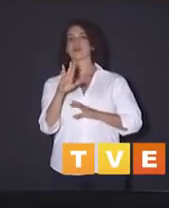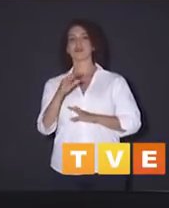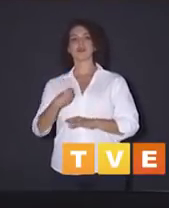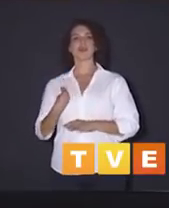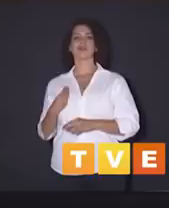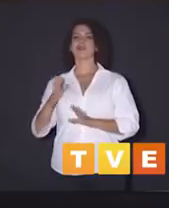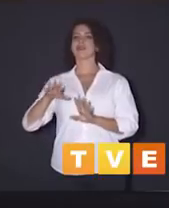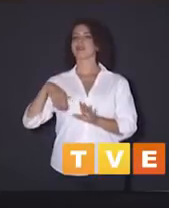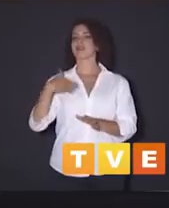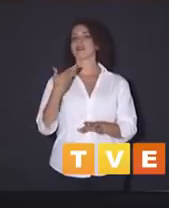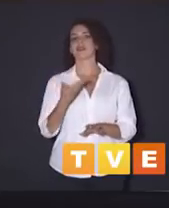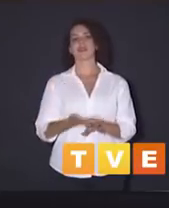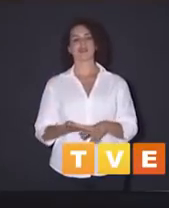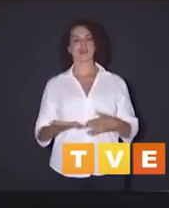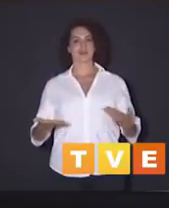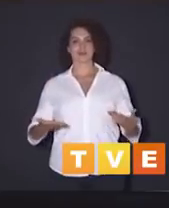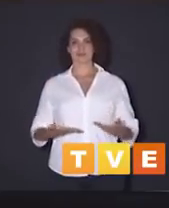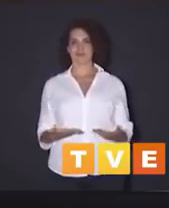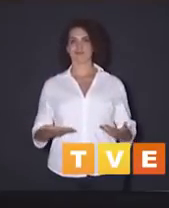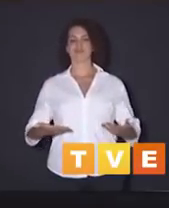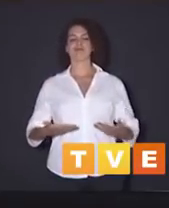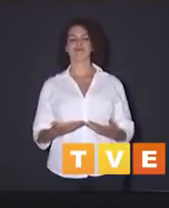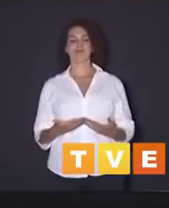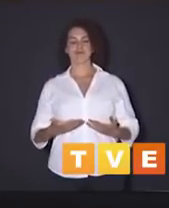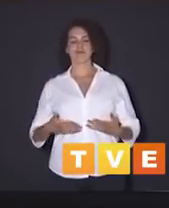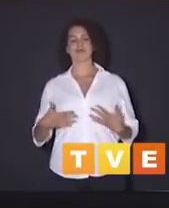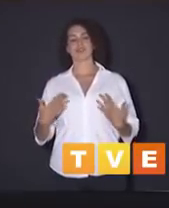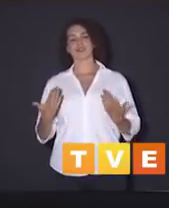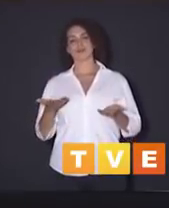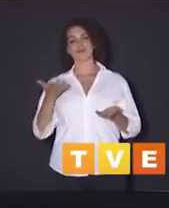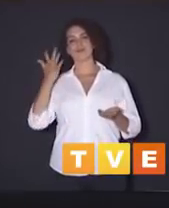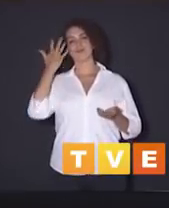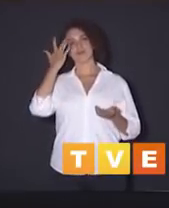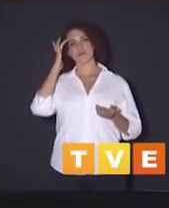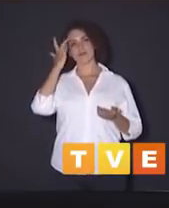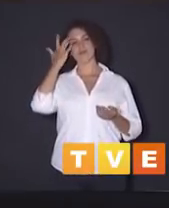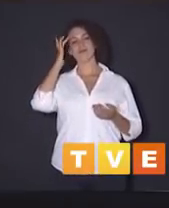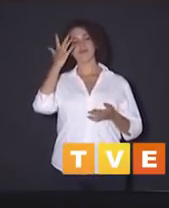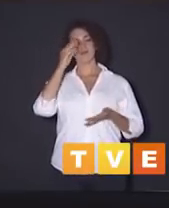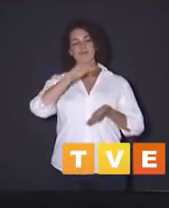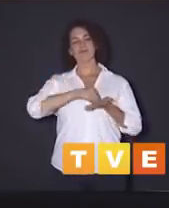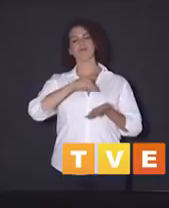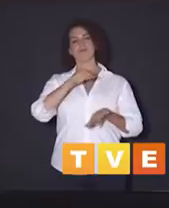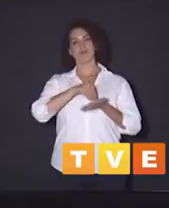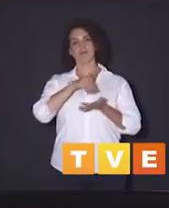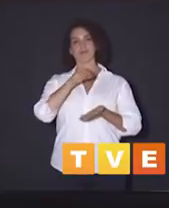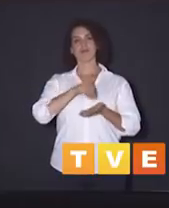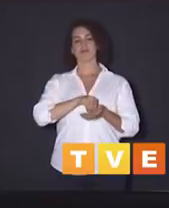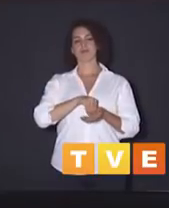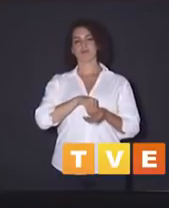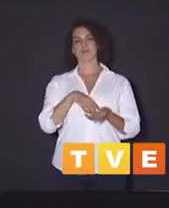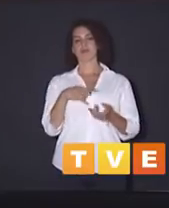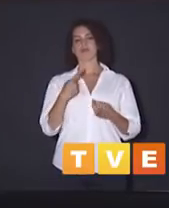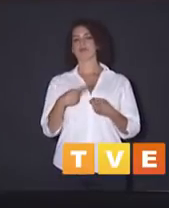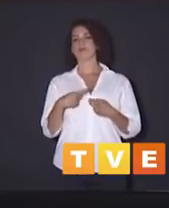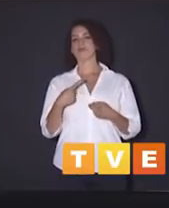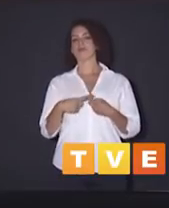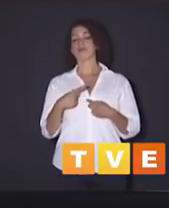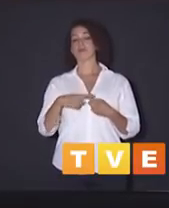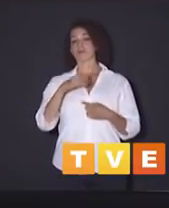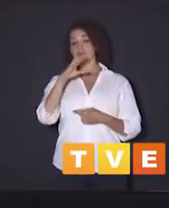vida então eu acho que isto está faltando porque na crise